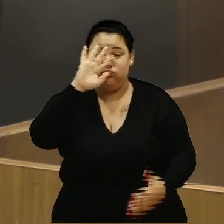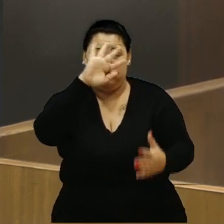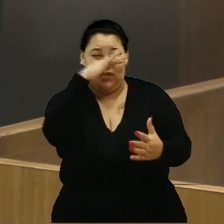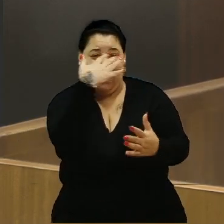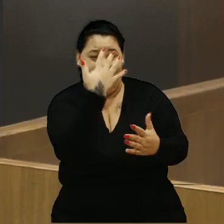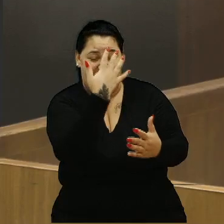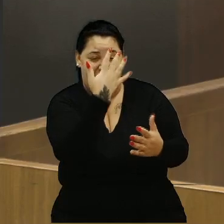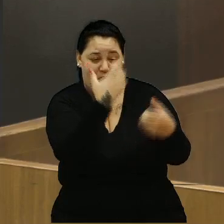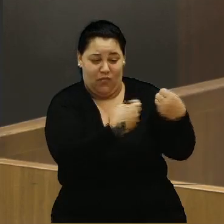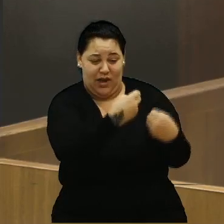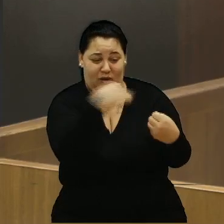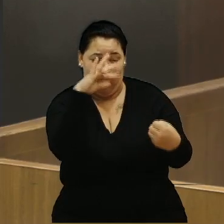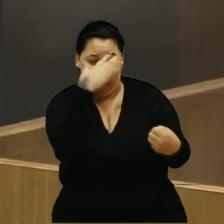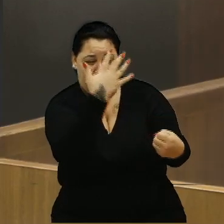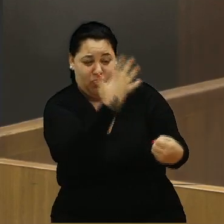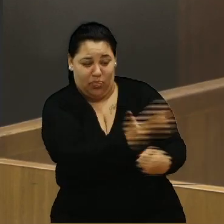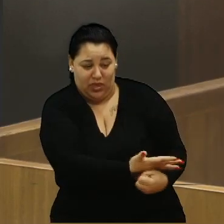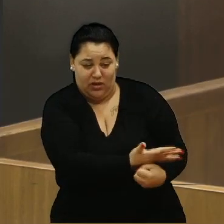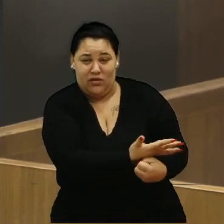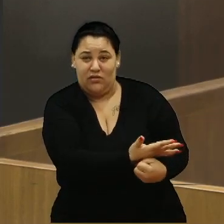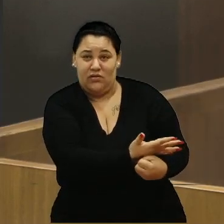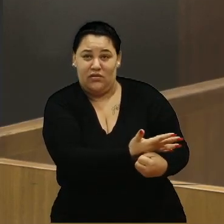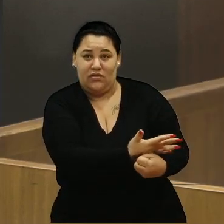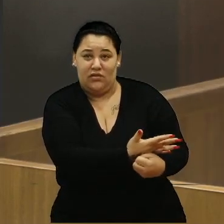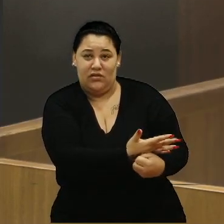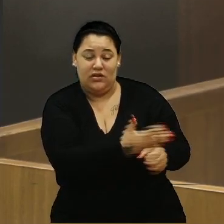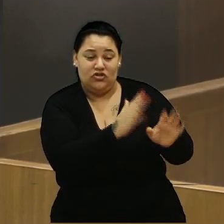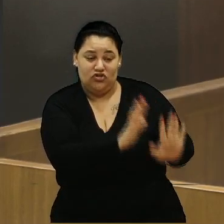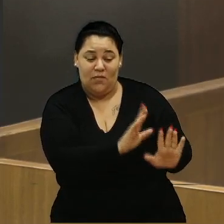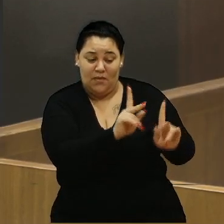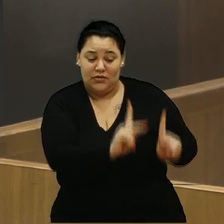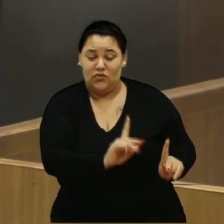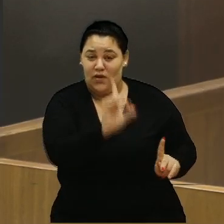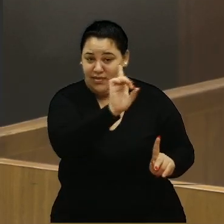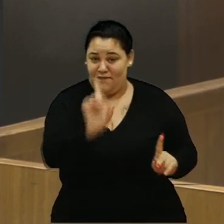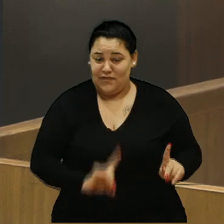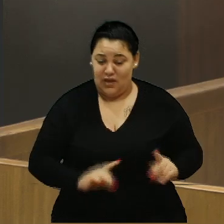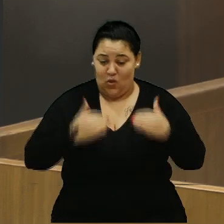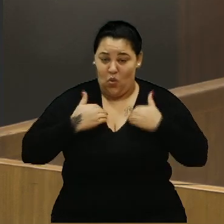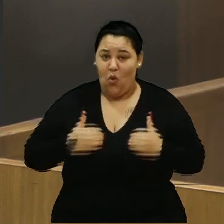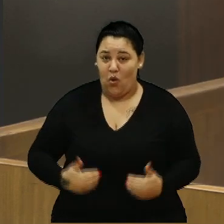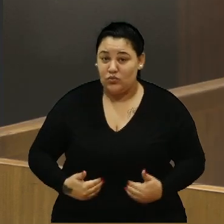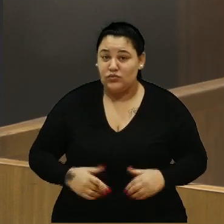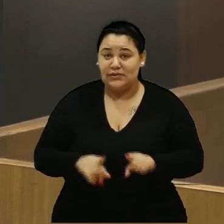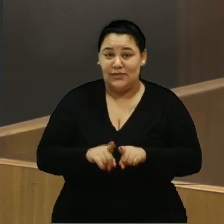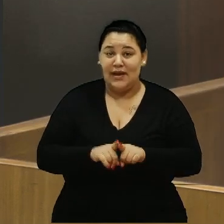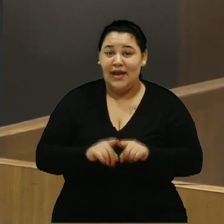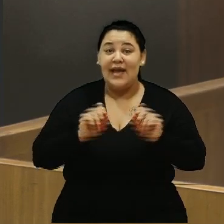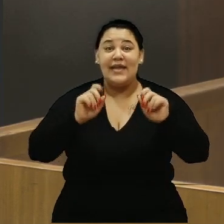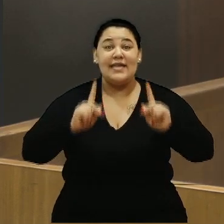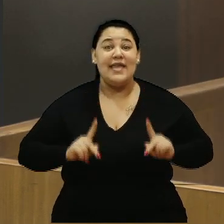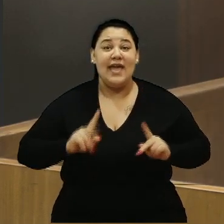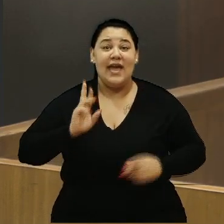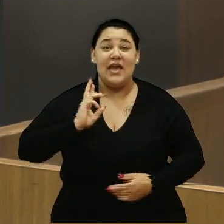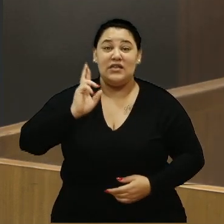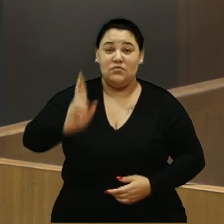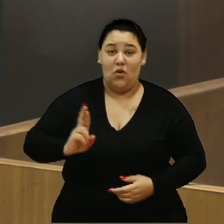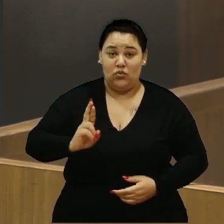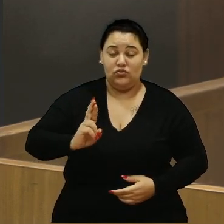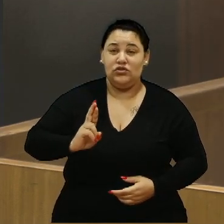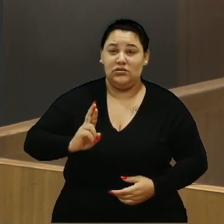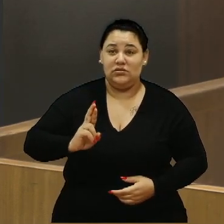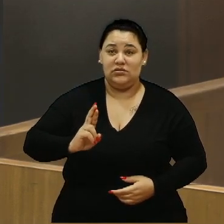e deixando uma pessoa em deficiência física, tá? Quem vai responder por